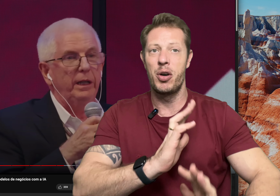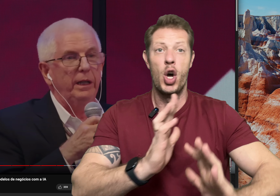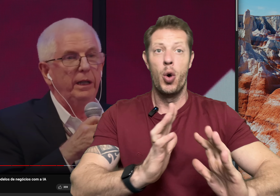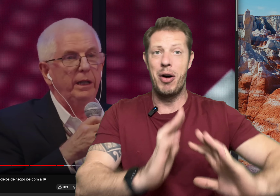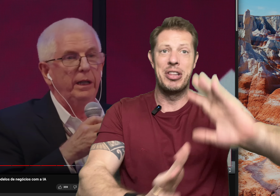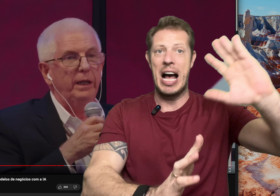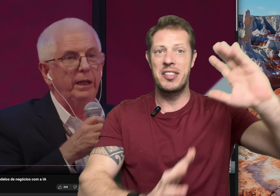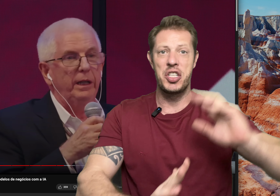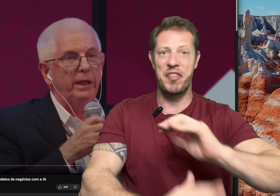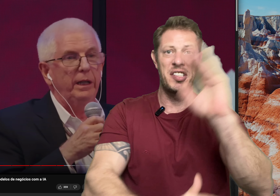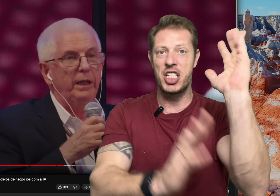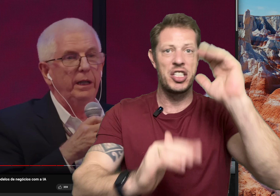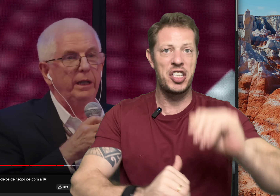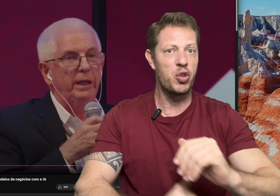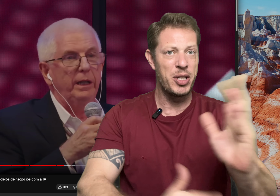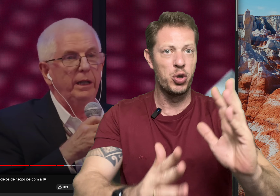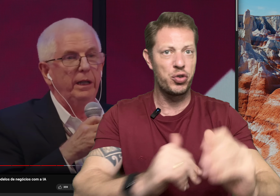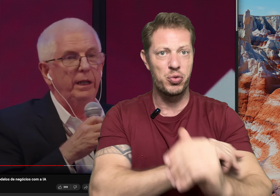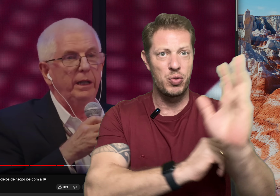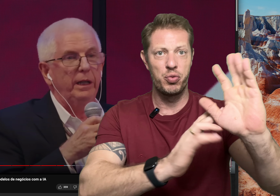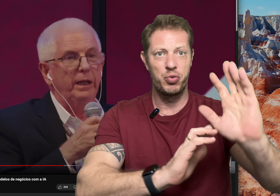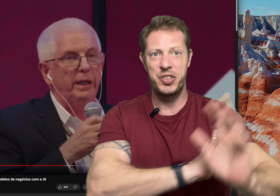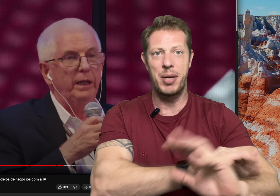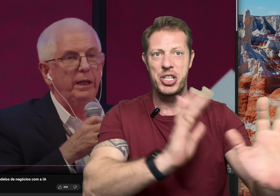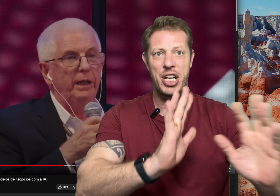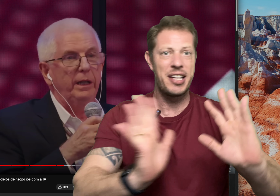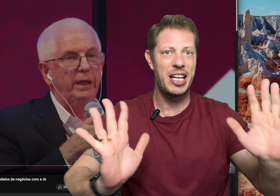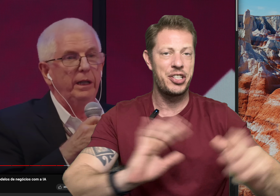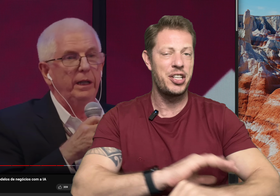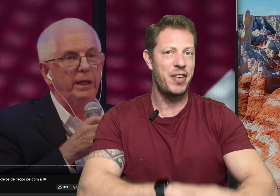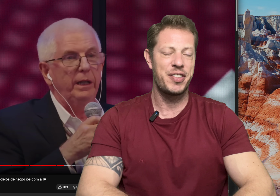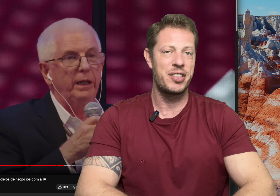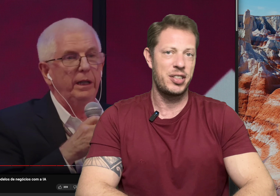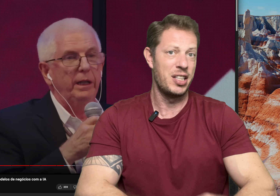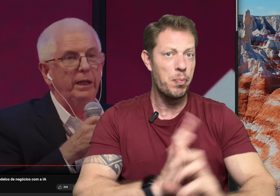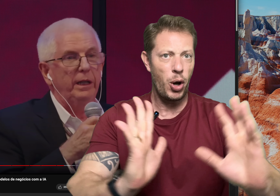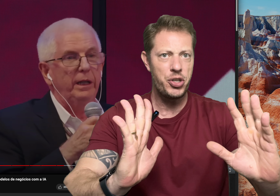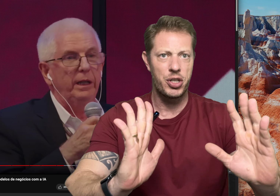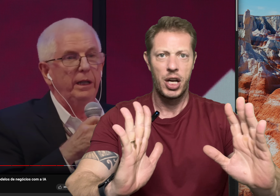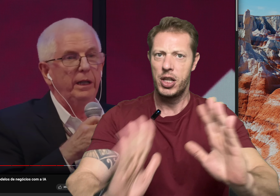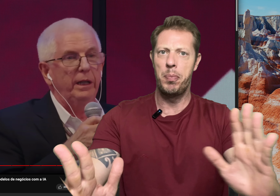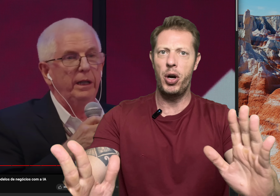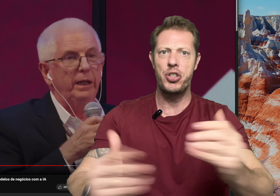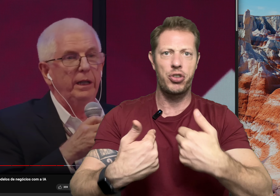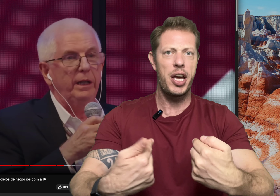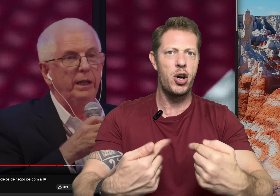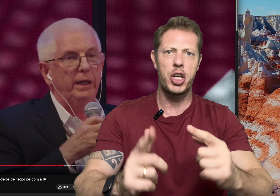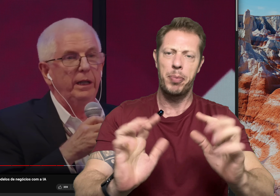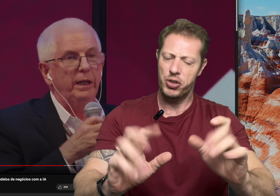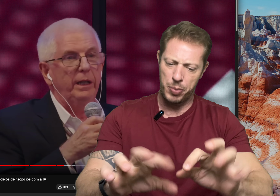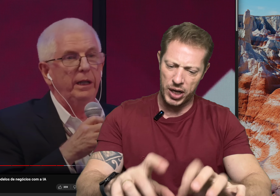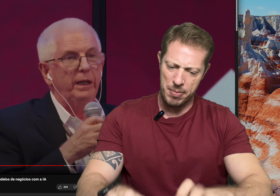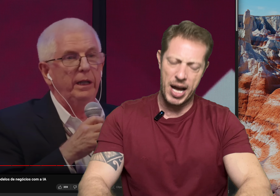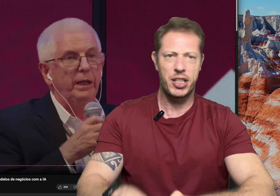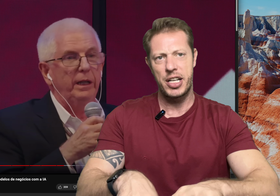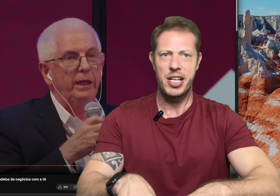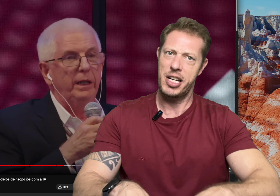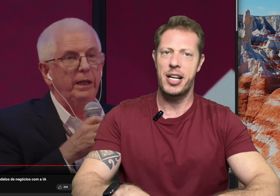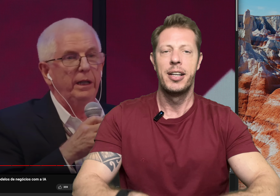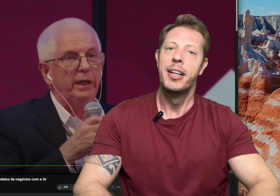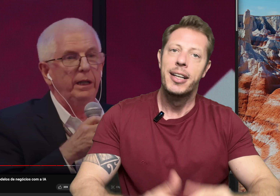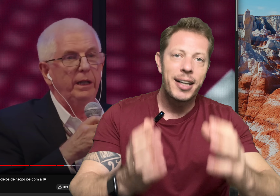o cara vai ter o audácia de fazer em 5 minutos um sistema de IA inteligente vai fazer isso aqui? Não pode. Não pode. Só eu que posso